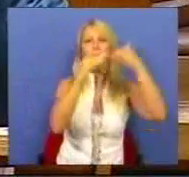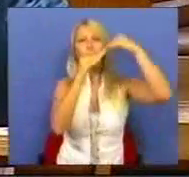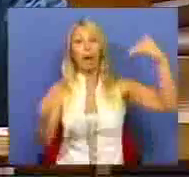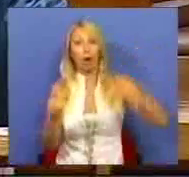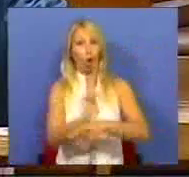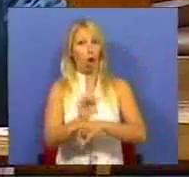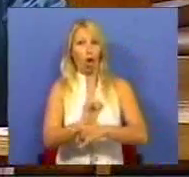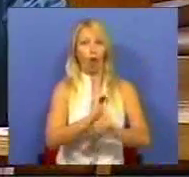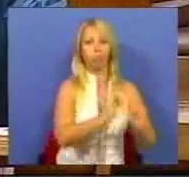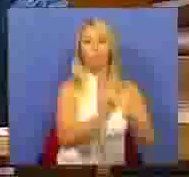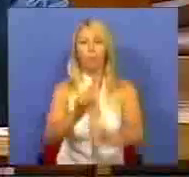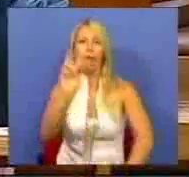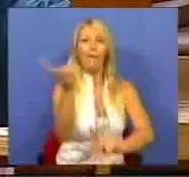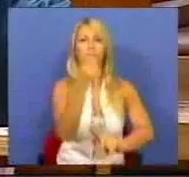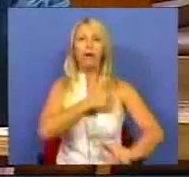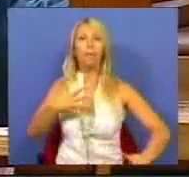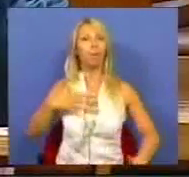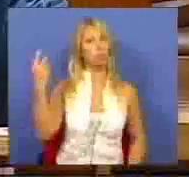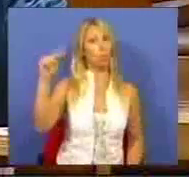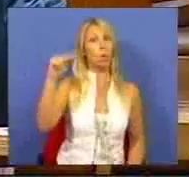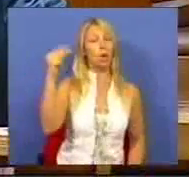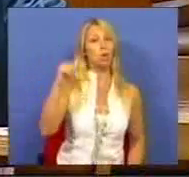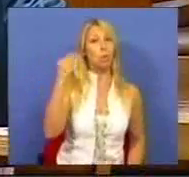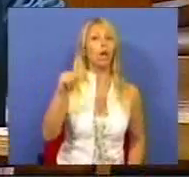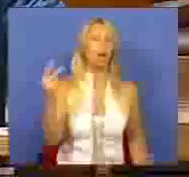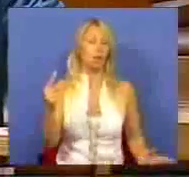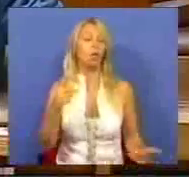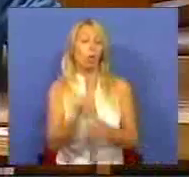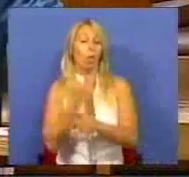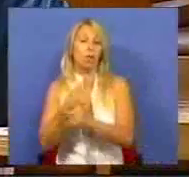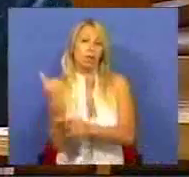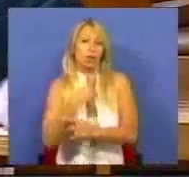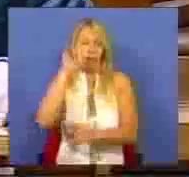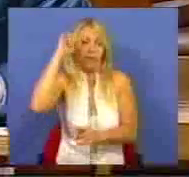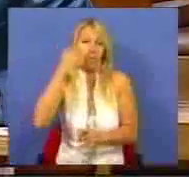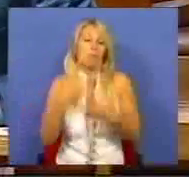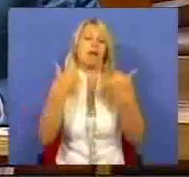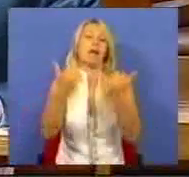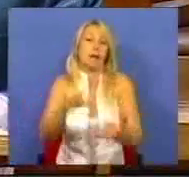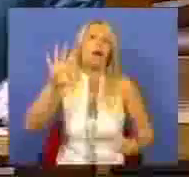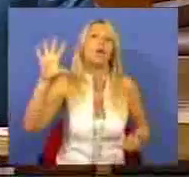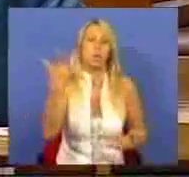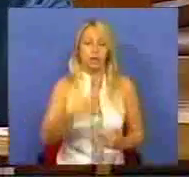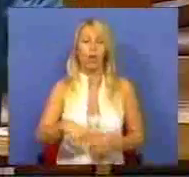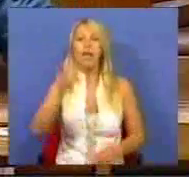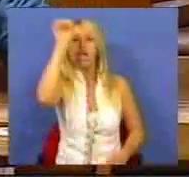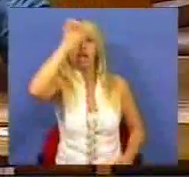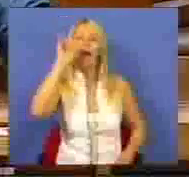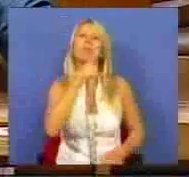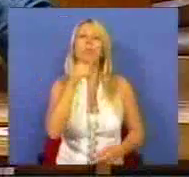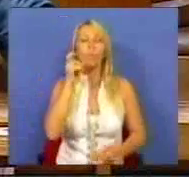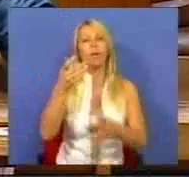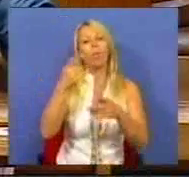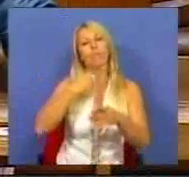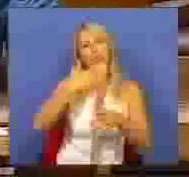a duas únicas empresas e com a peripécia e a novela que se lhe seguiu. Em fevereiro, prometeu crédito às exportações agrícolas.